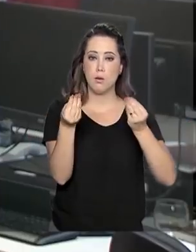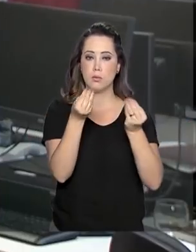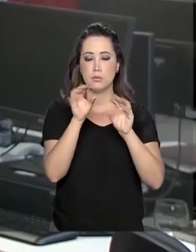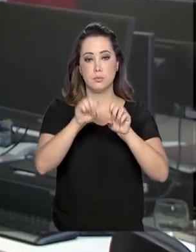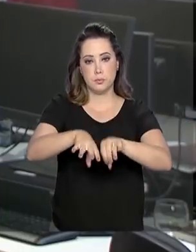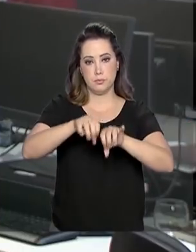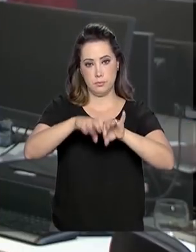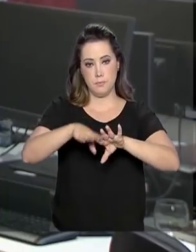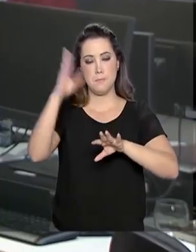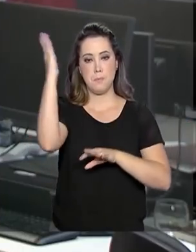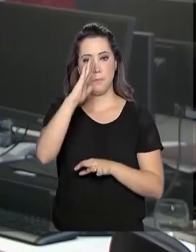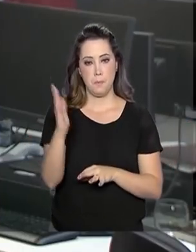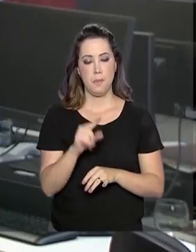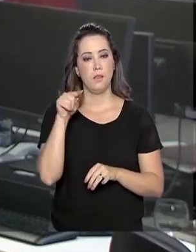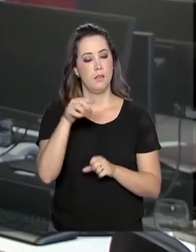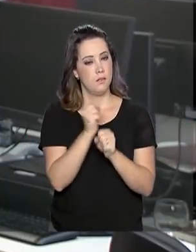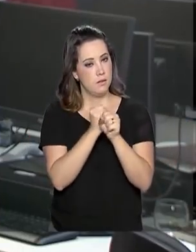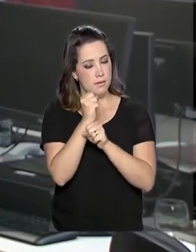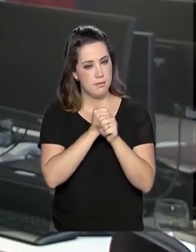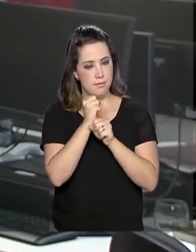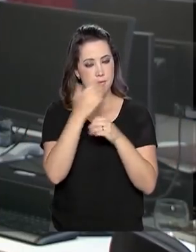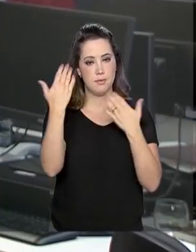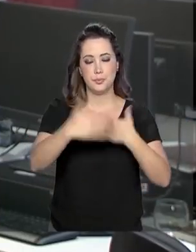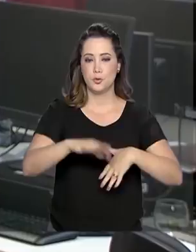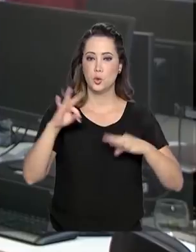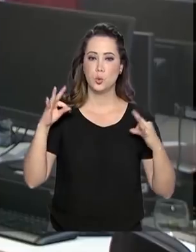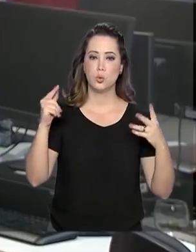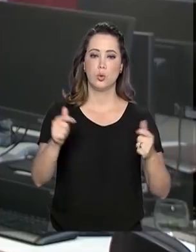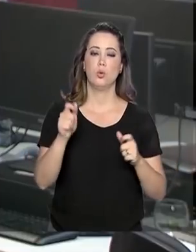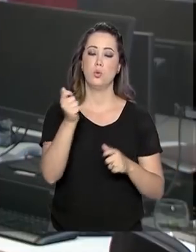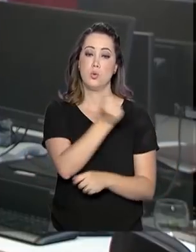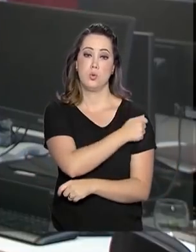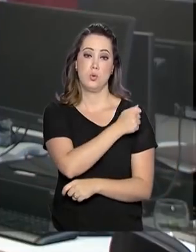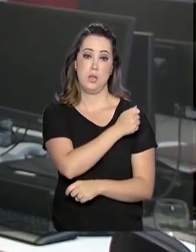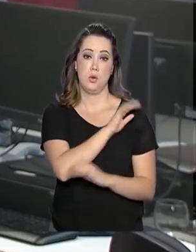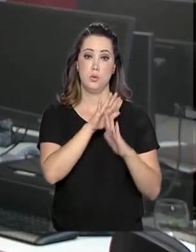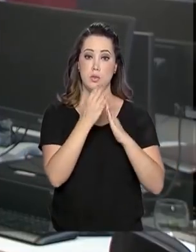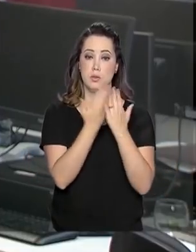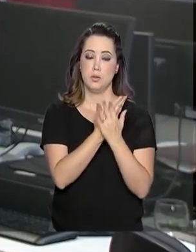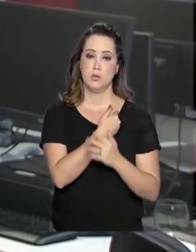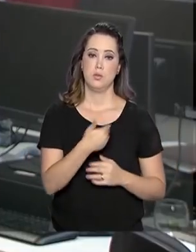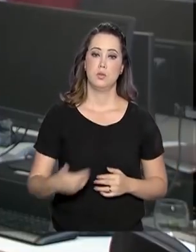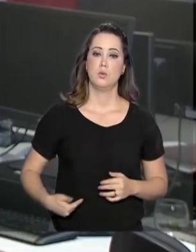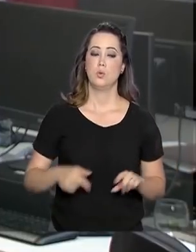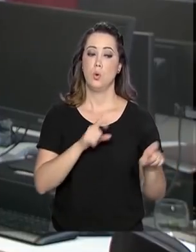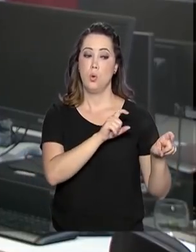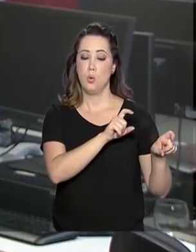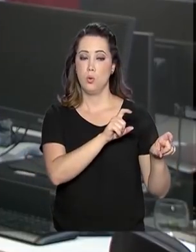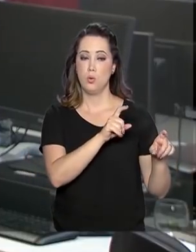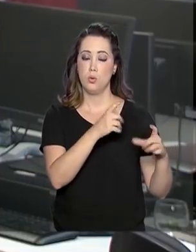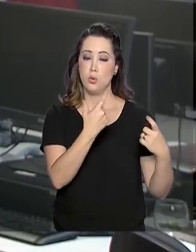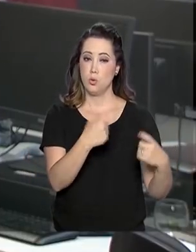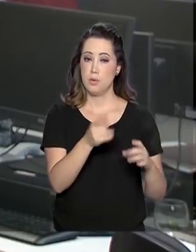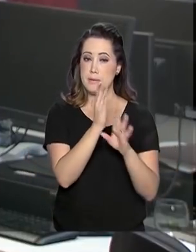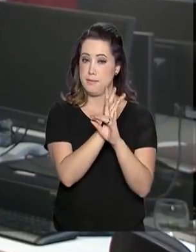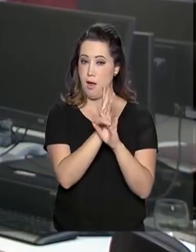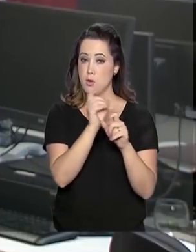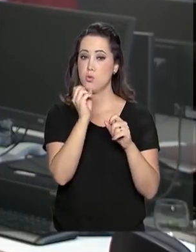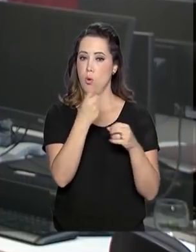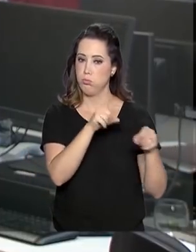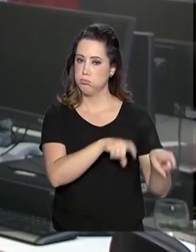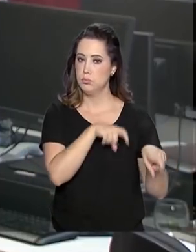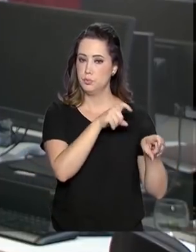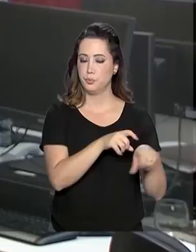Neste ano, serão aplicadas provas para todos os estudantes das escolas públicas de zonas urbanas e rurais. Já a